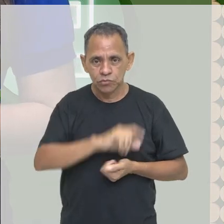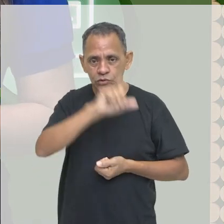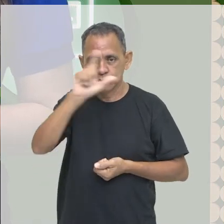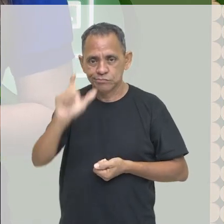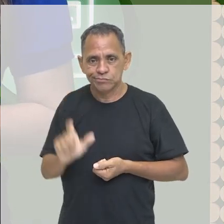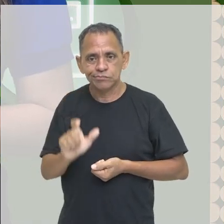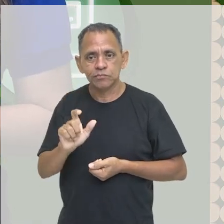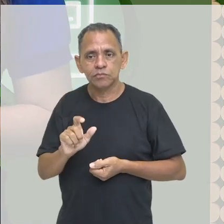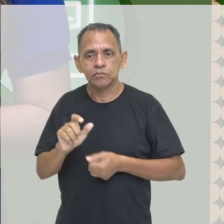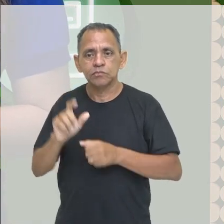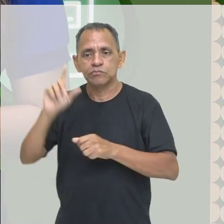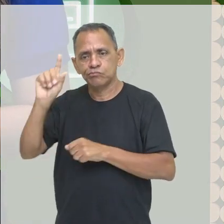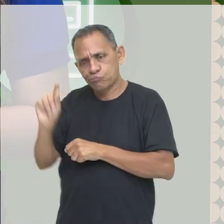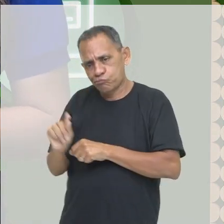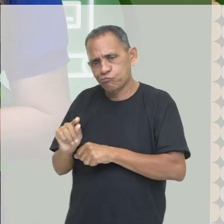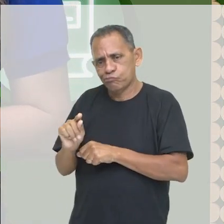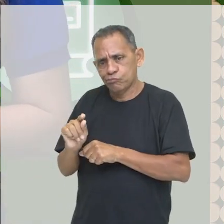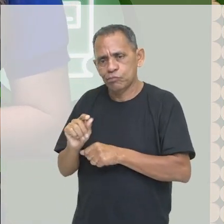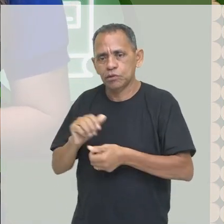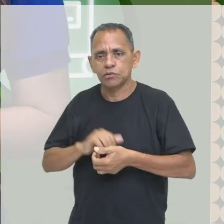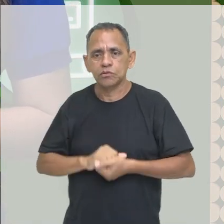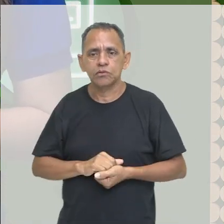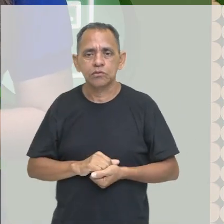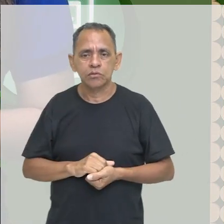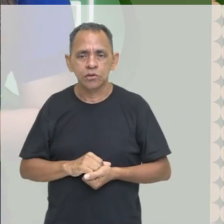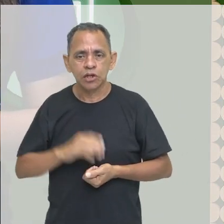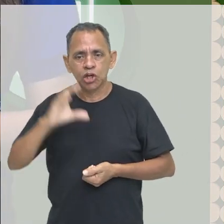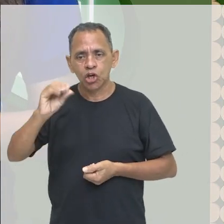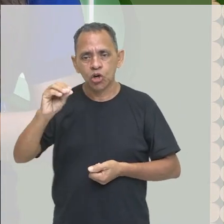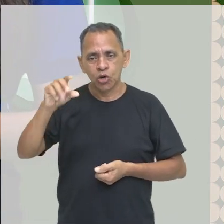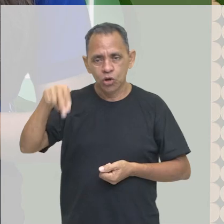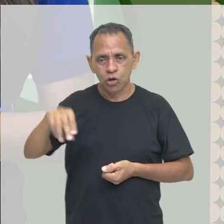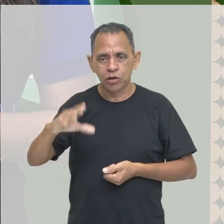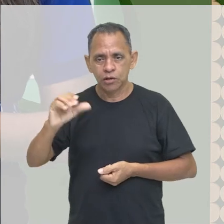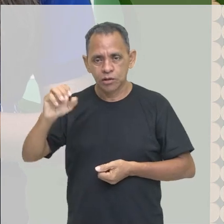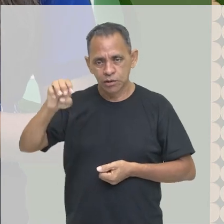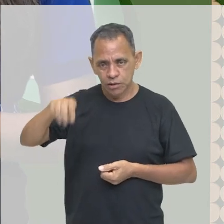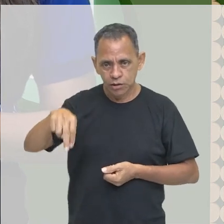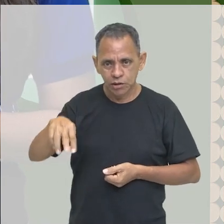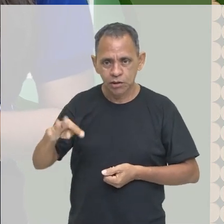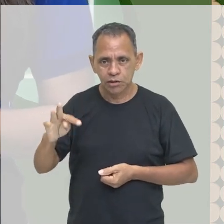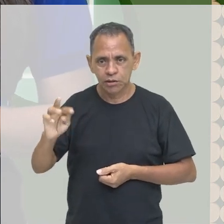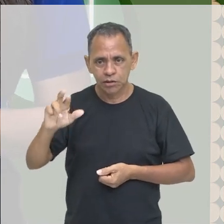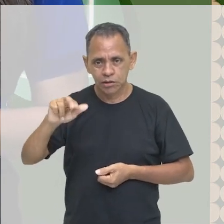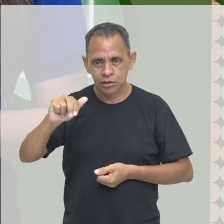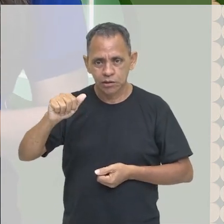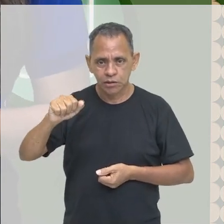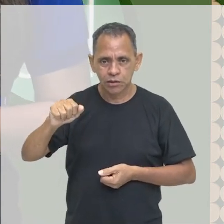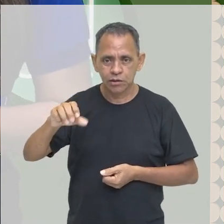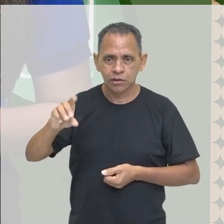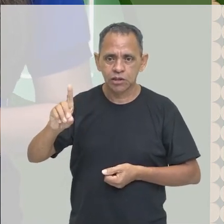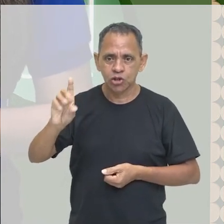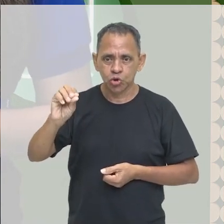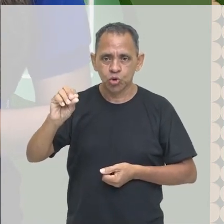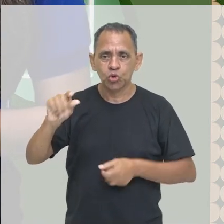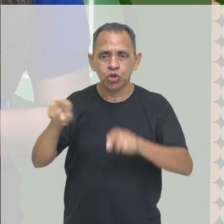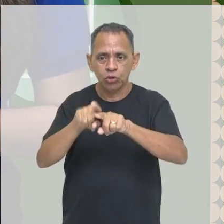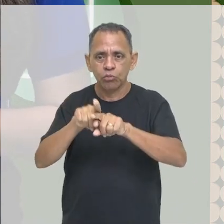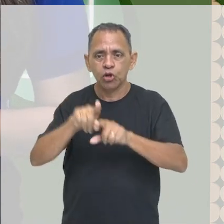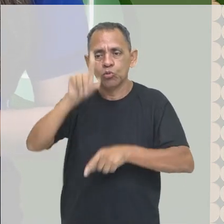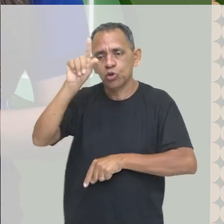segundo momento, a primeira parte, houve uma diminuição da parte líquida. Por quê? Porque